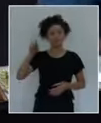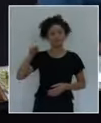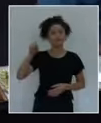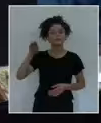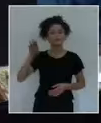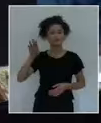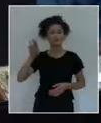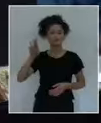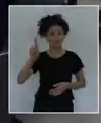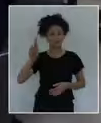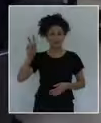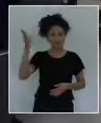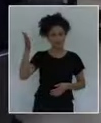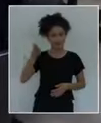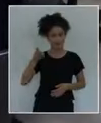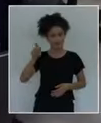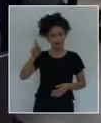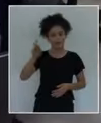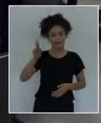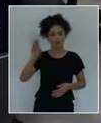www.tcemg.gov.br/processo.